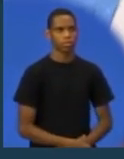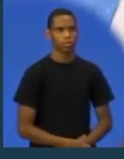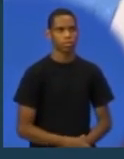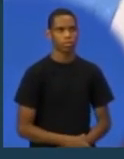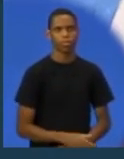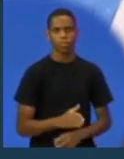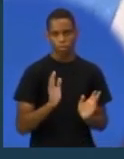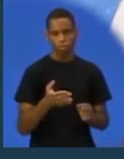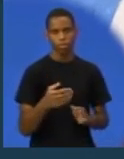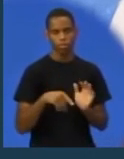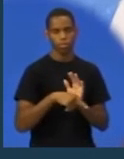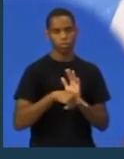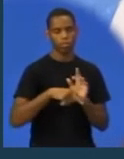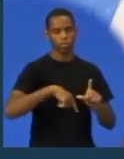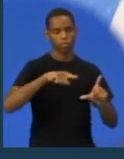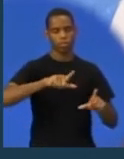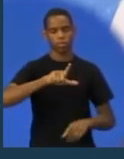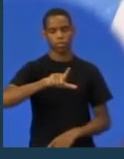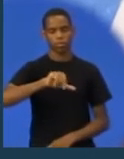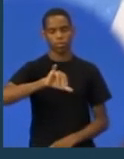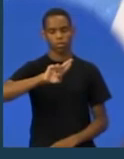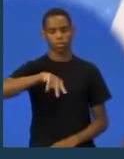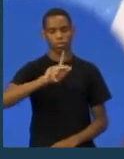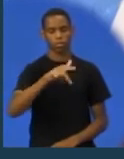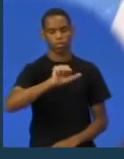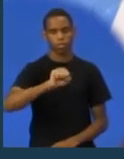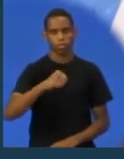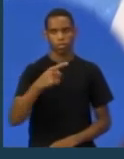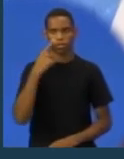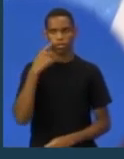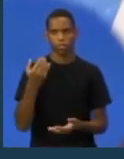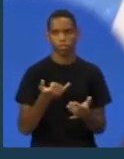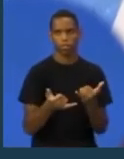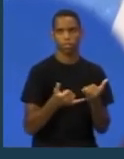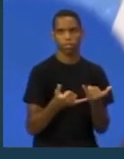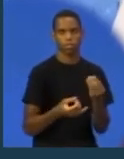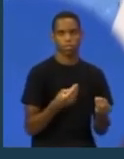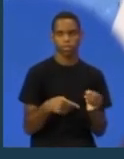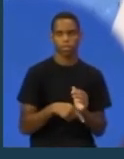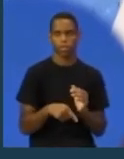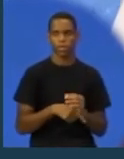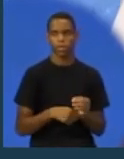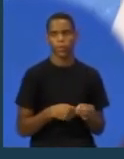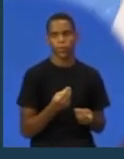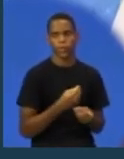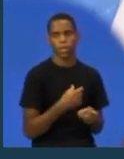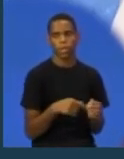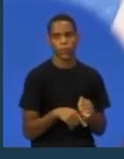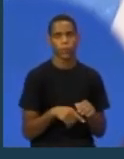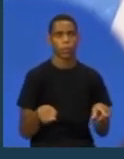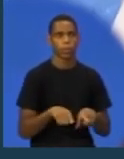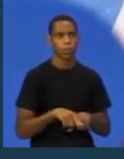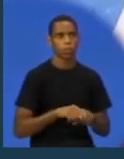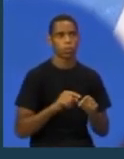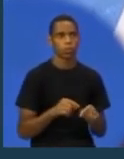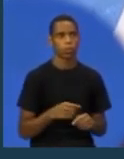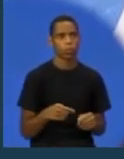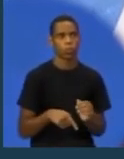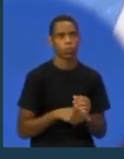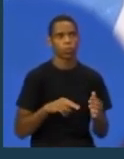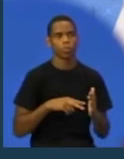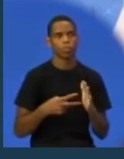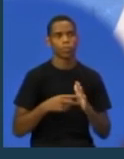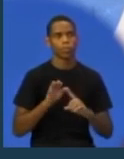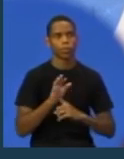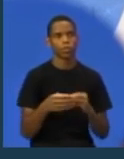No caso do gráfico de linhas, ele é muito similar ao gráfico de pontos, só que é